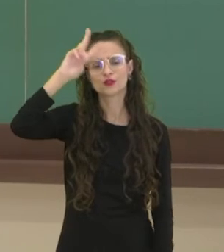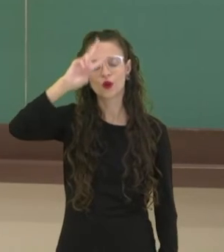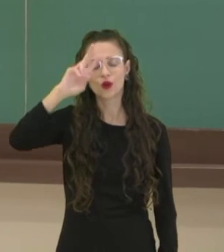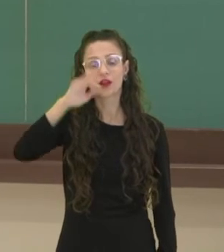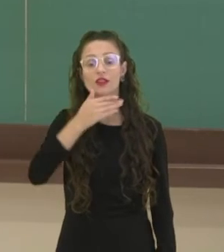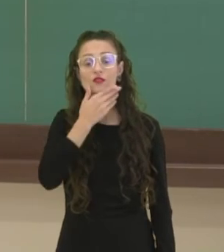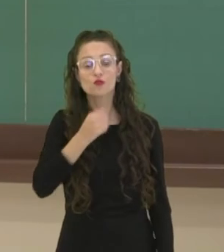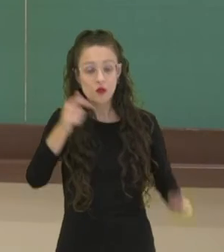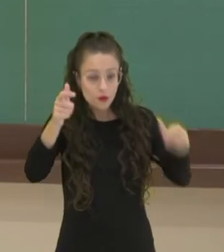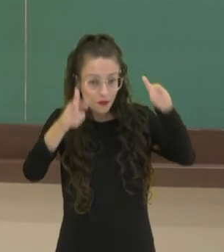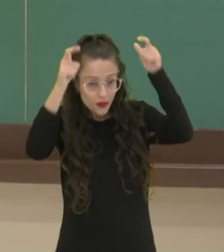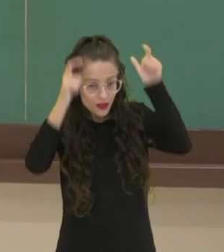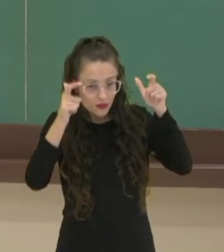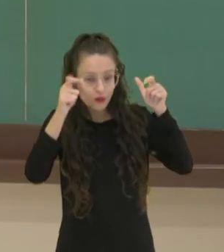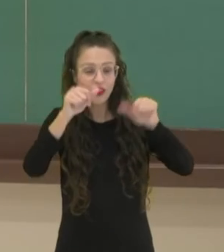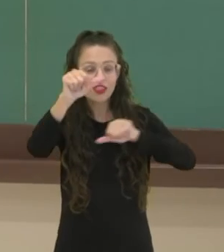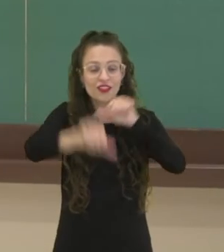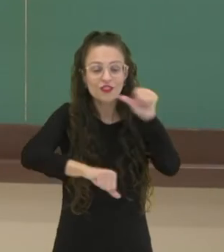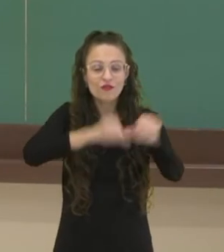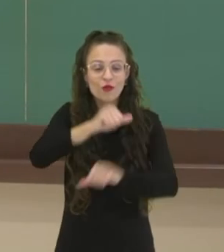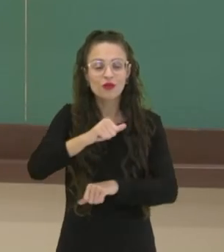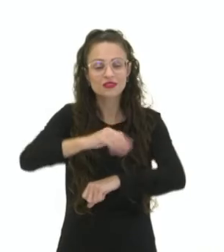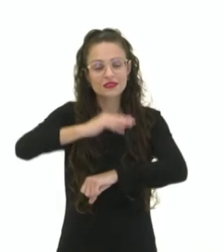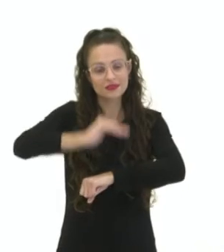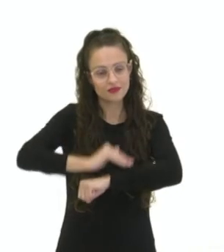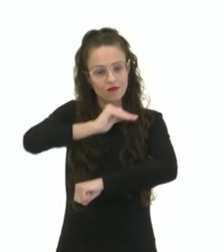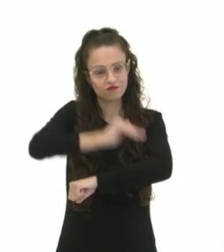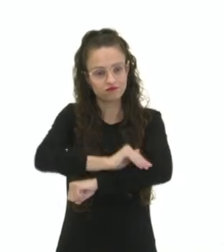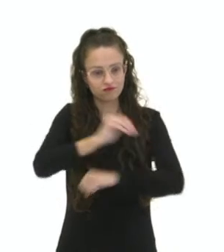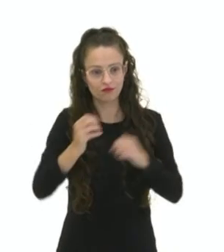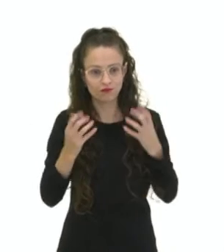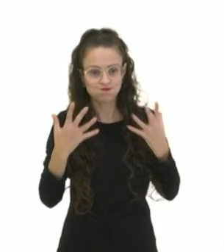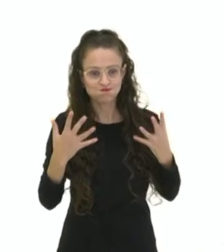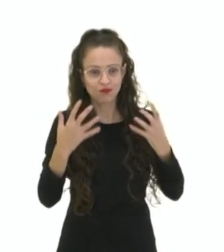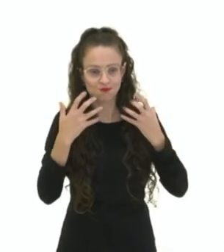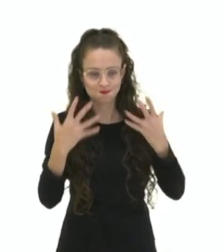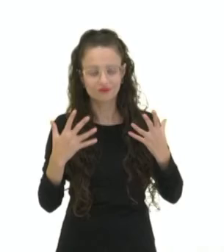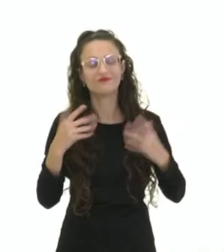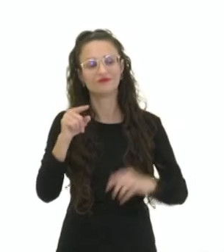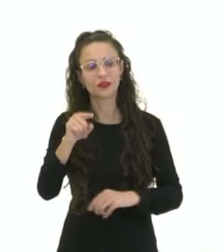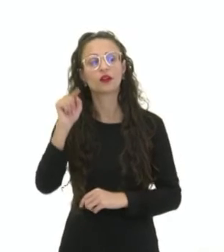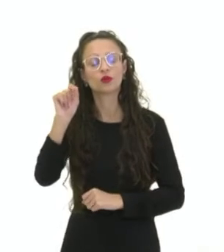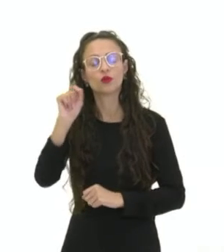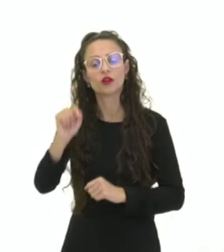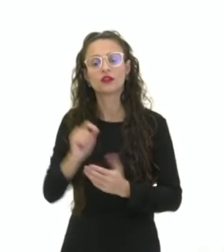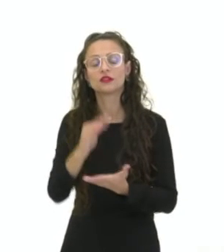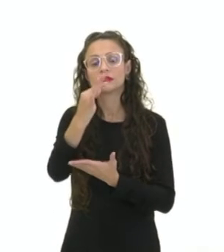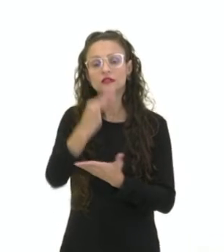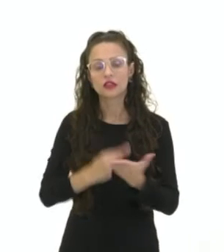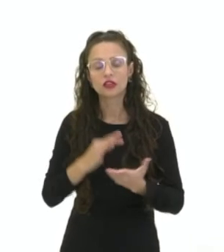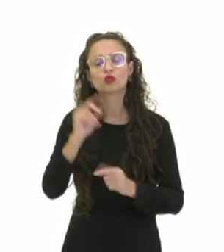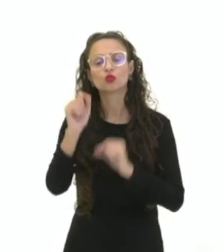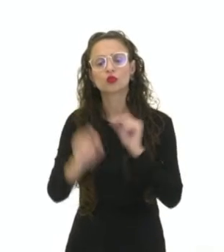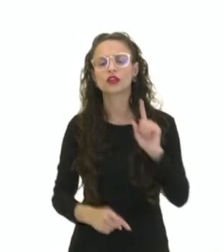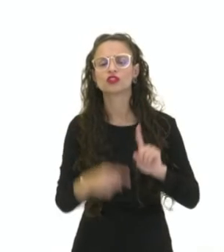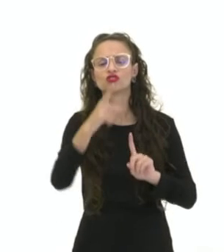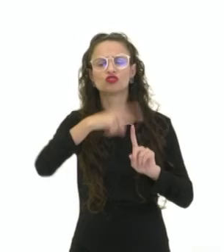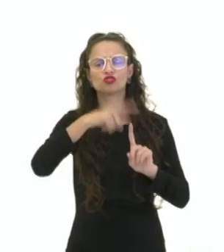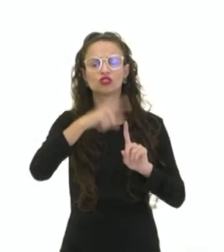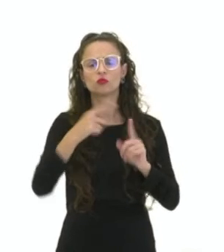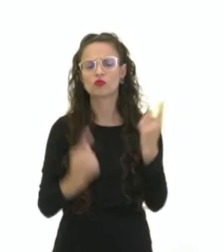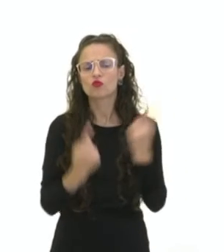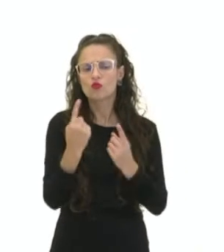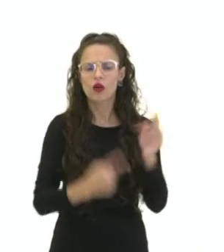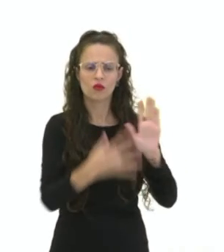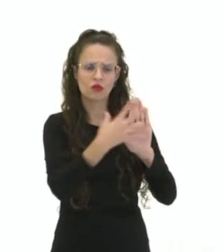príncipe transformado em sapo. Então, na construção desse texto, o autor usou qual tipo será de